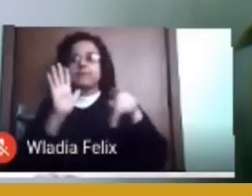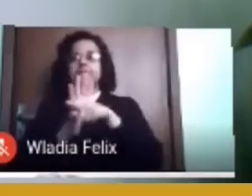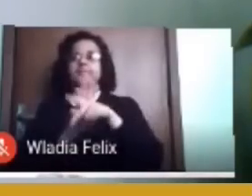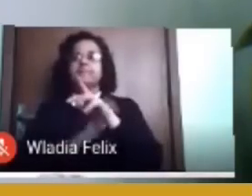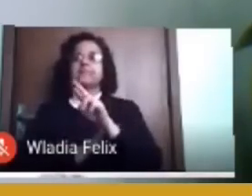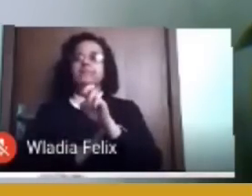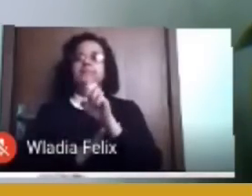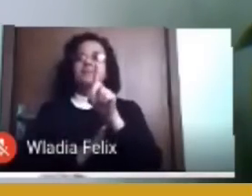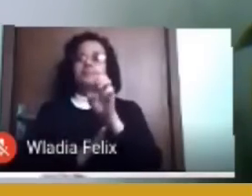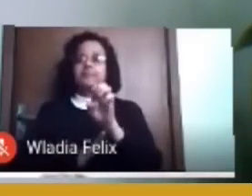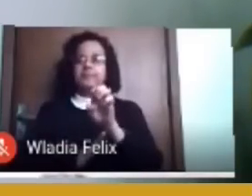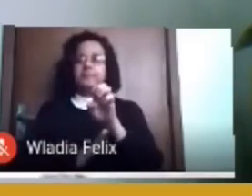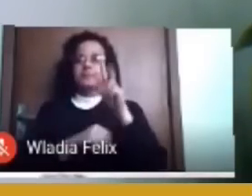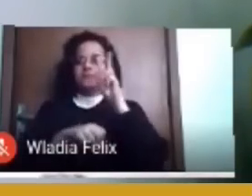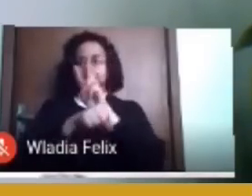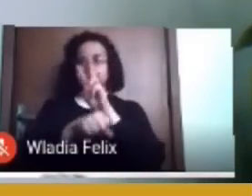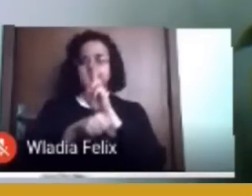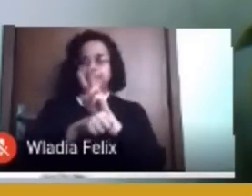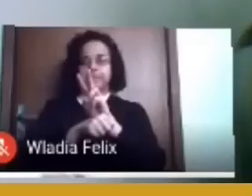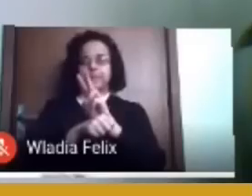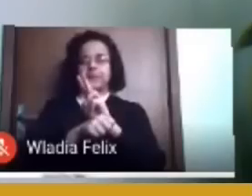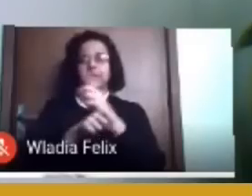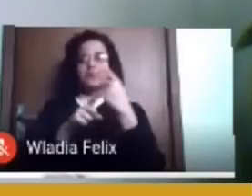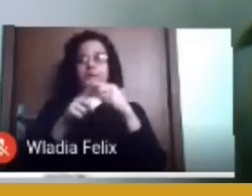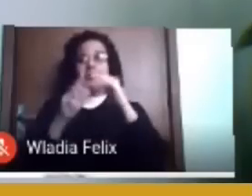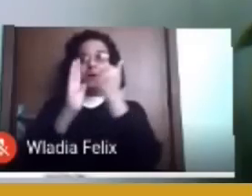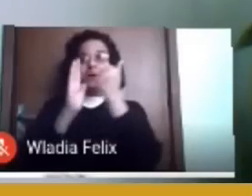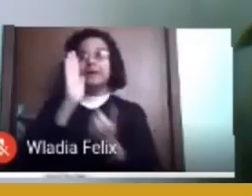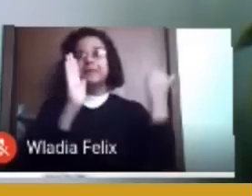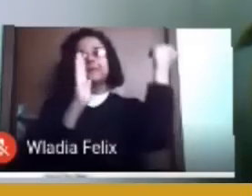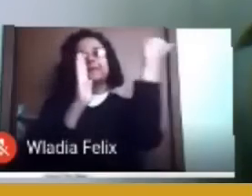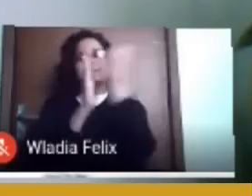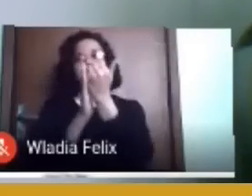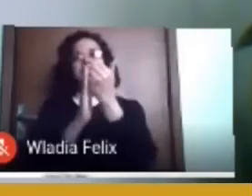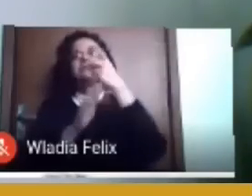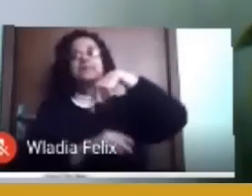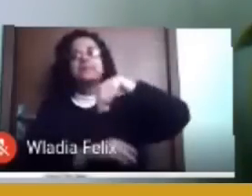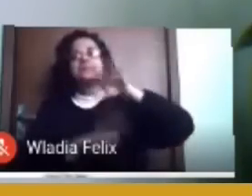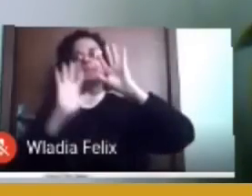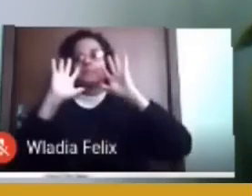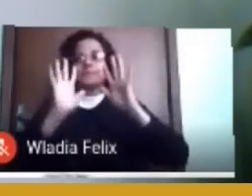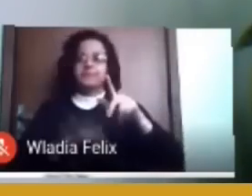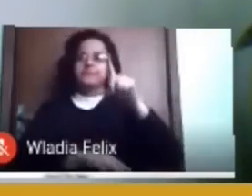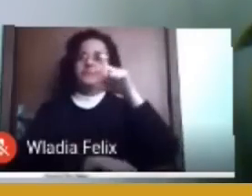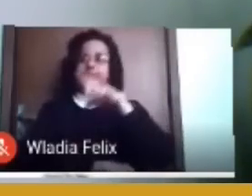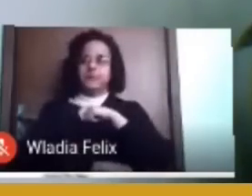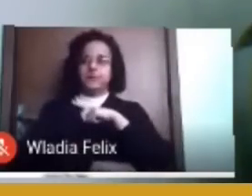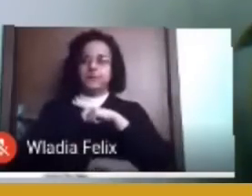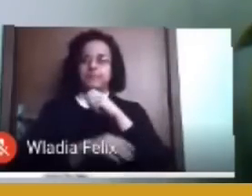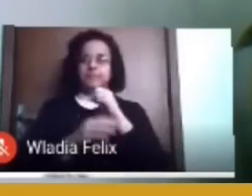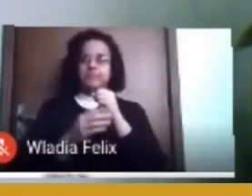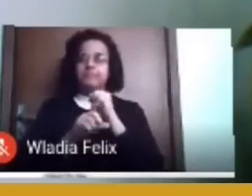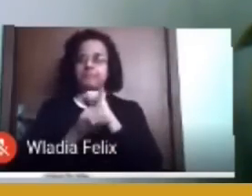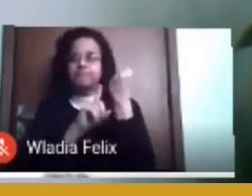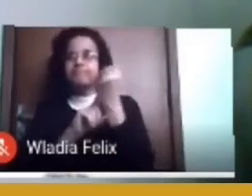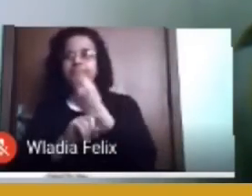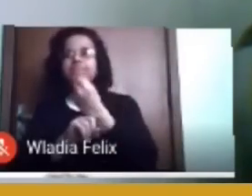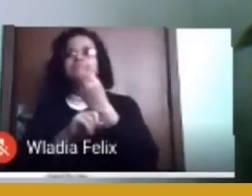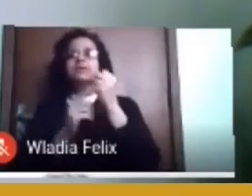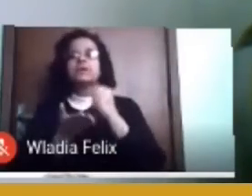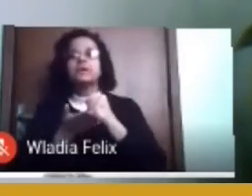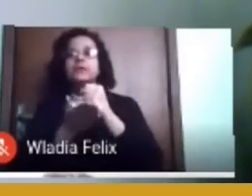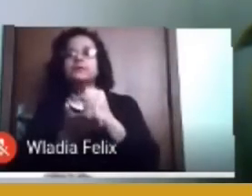presente, e acredito que temos sim que fazer com que as nossas escolas criem